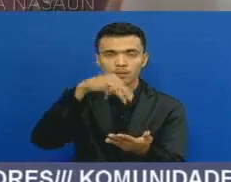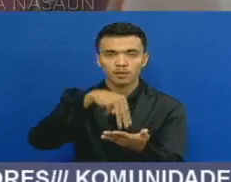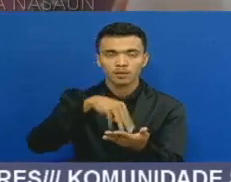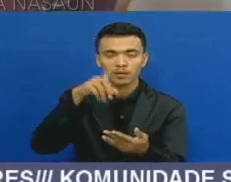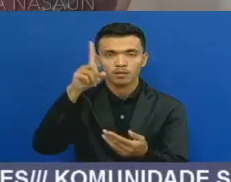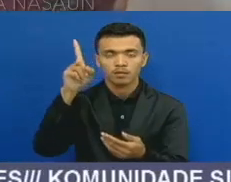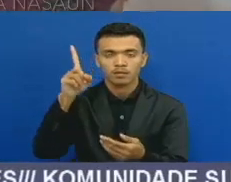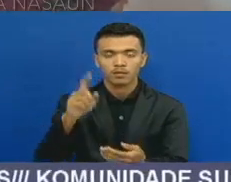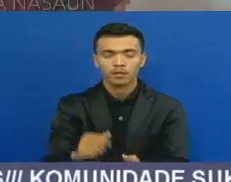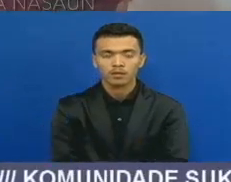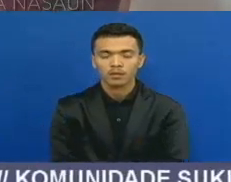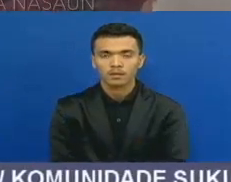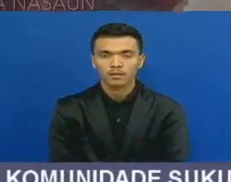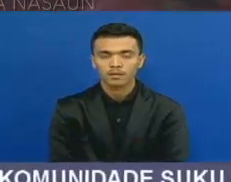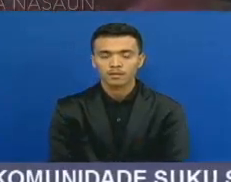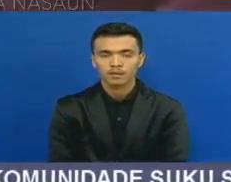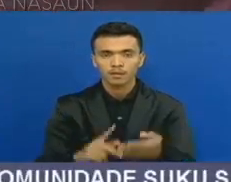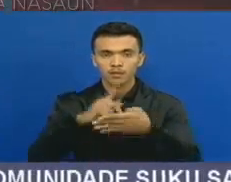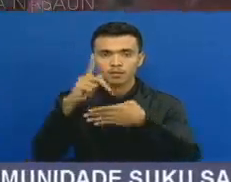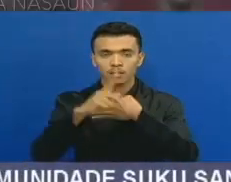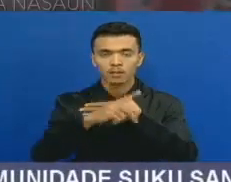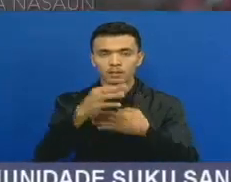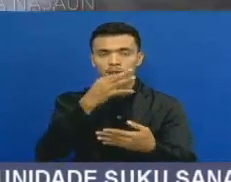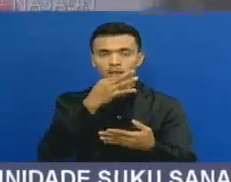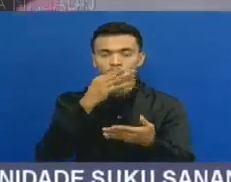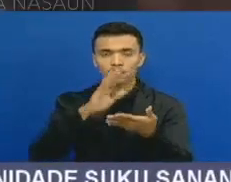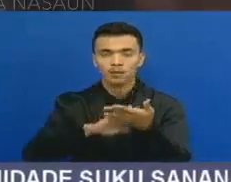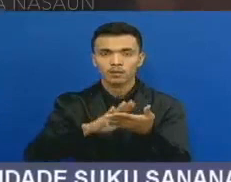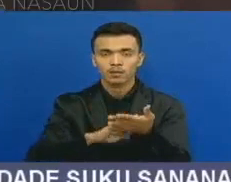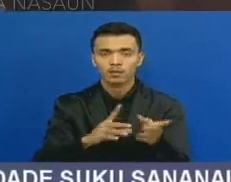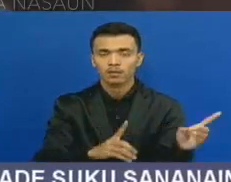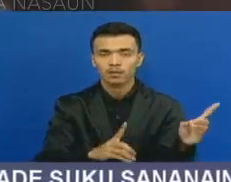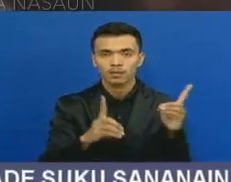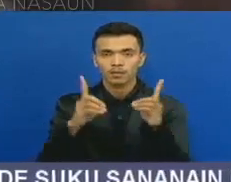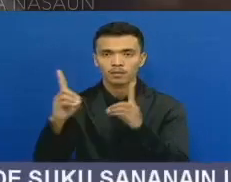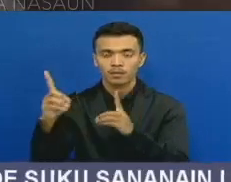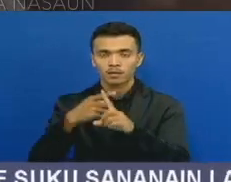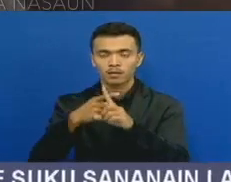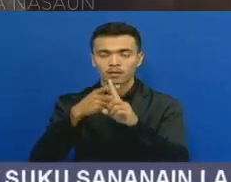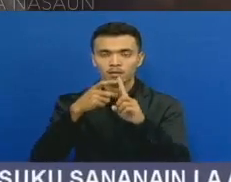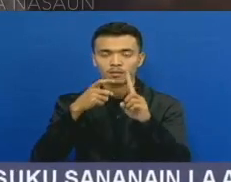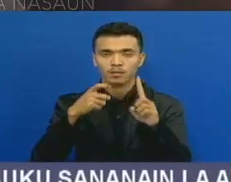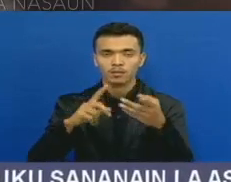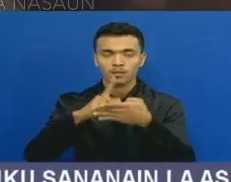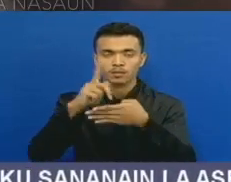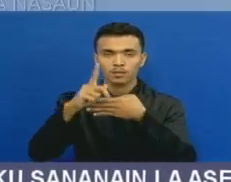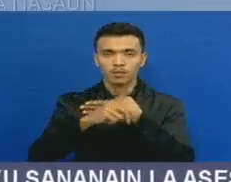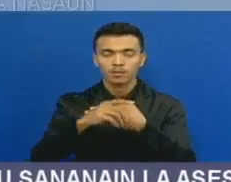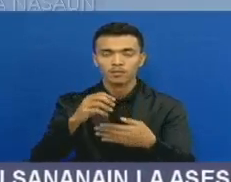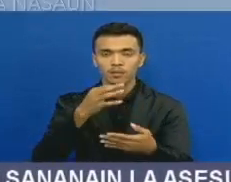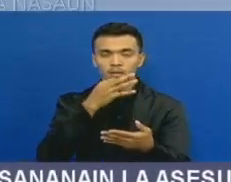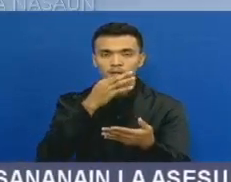resin. Enquanto o programa merenda escolar estabelece o Lihusi Equipa Gestão Programa Merenda